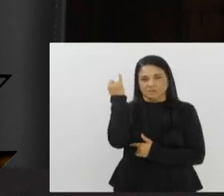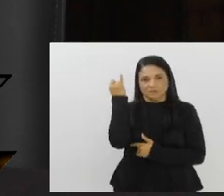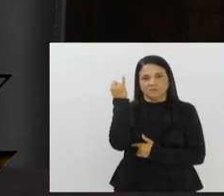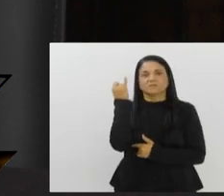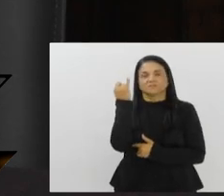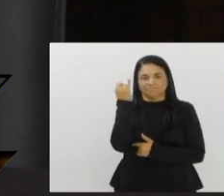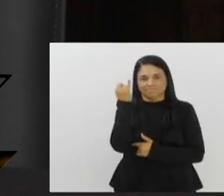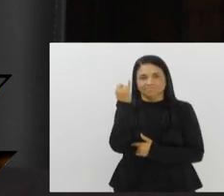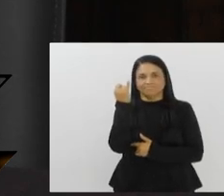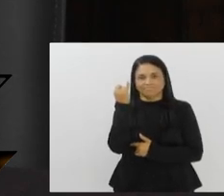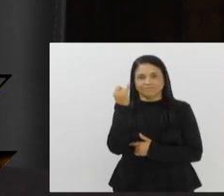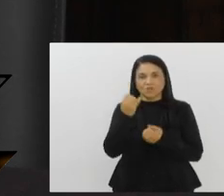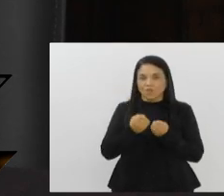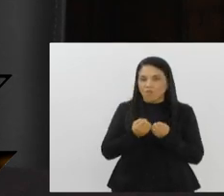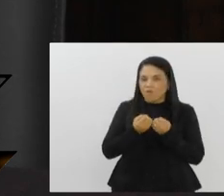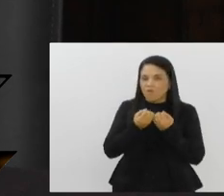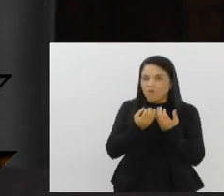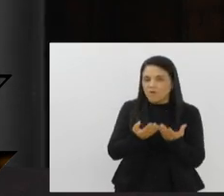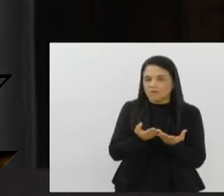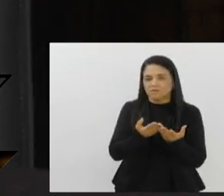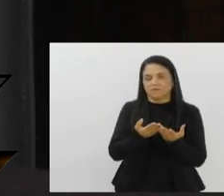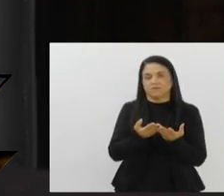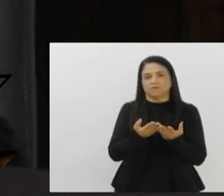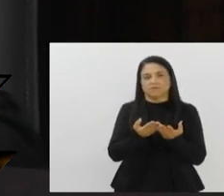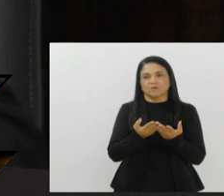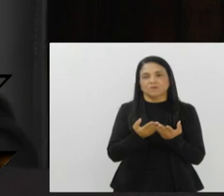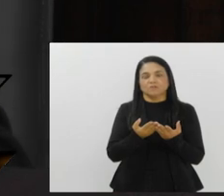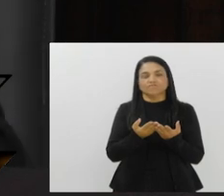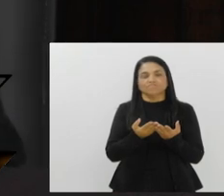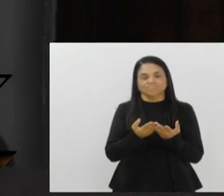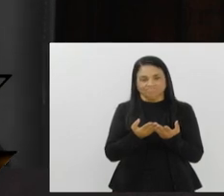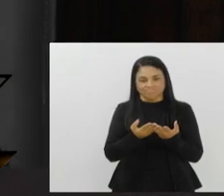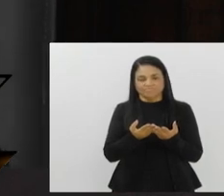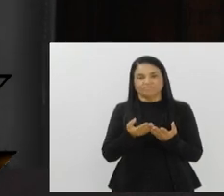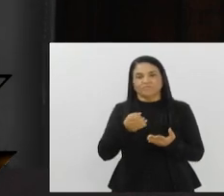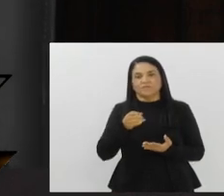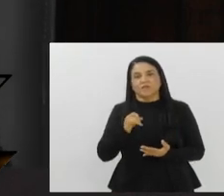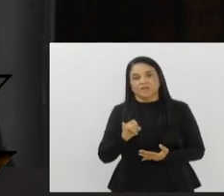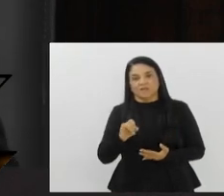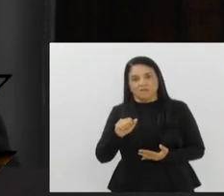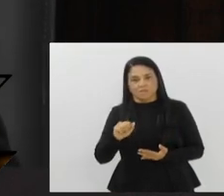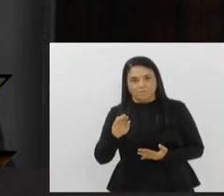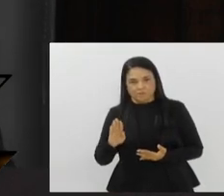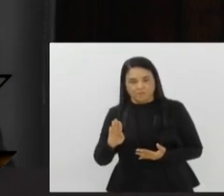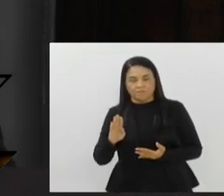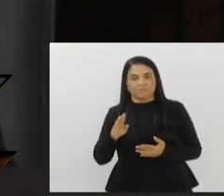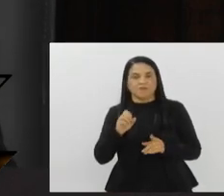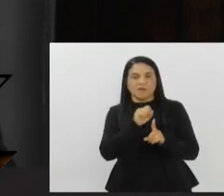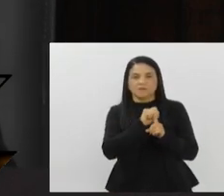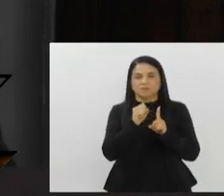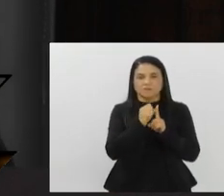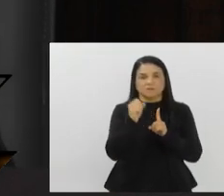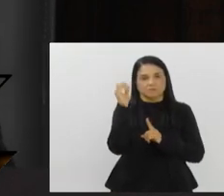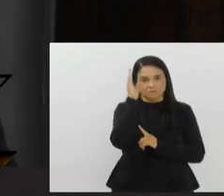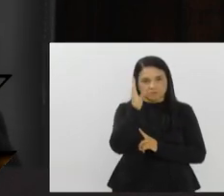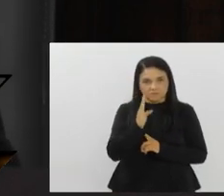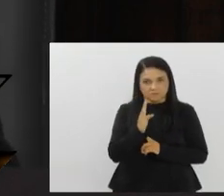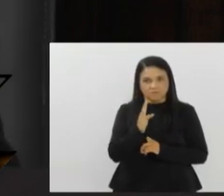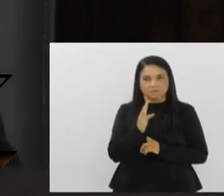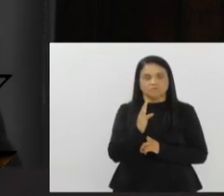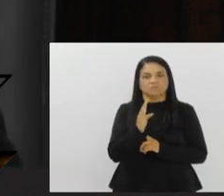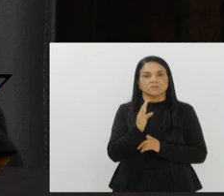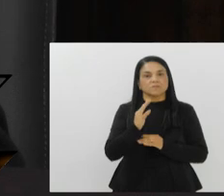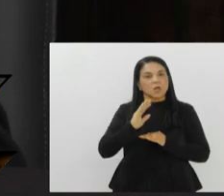eh ofereceu e prestou e vem prestando serviços paraa sociedade brasileira Especialmente na construção da nossa